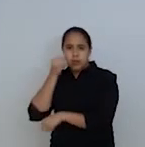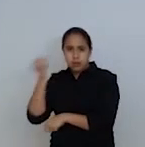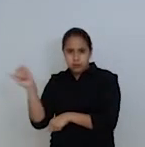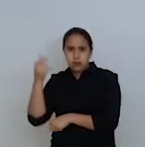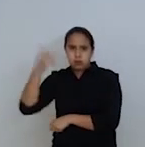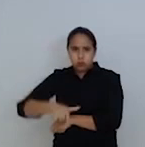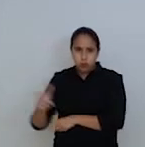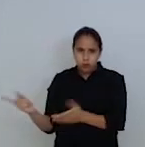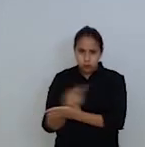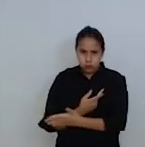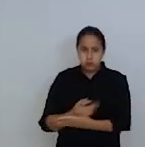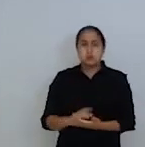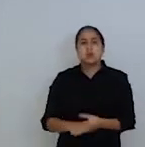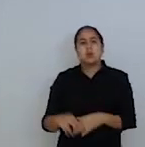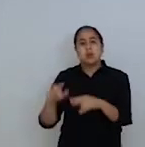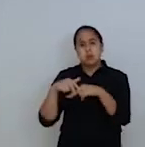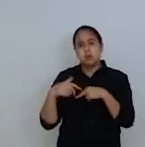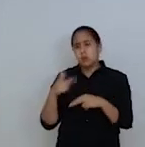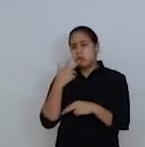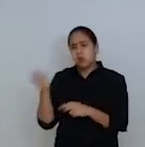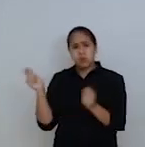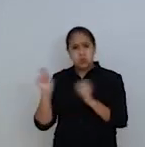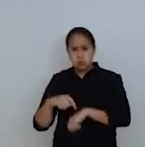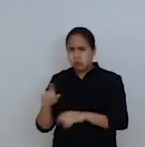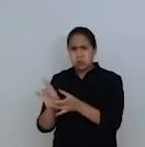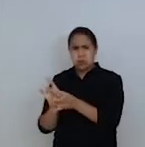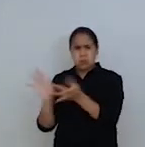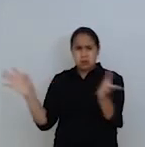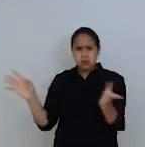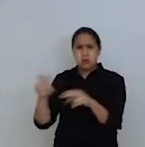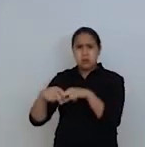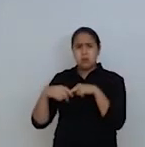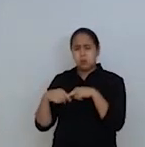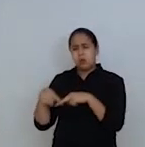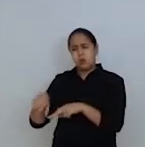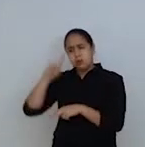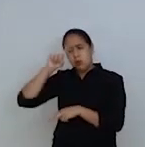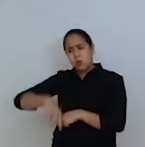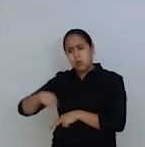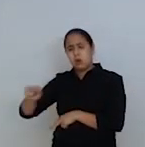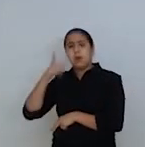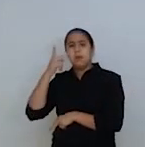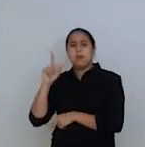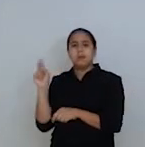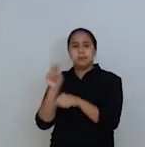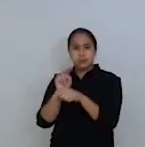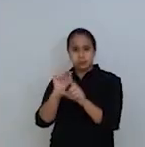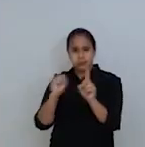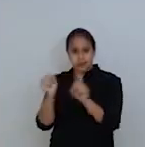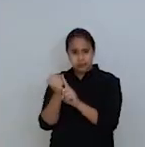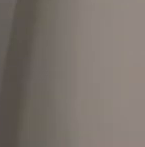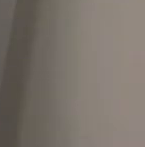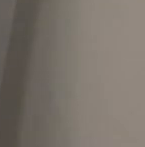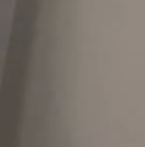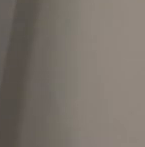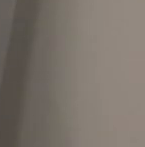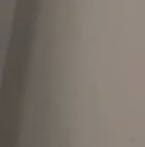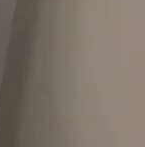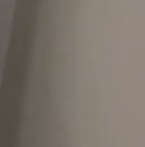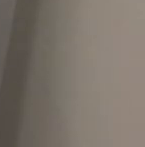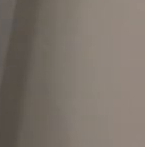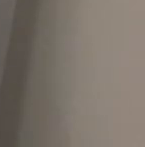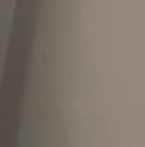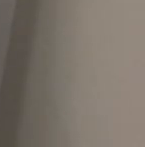garantir a instrução criminal, uma vez que os autos mencionam que testemunhas da chacina foram ameaçadas. Ao